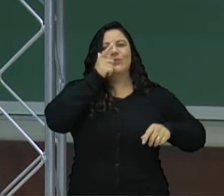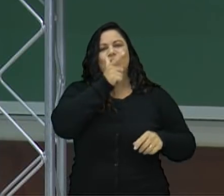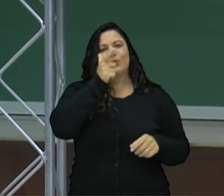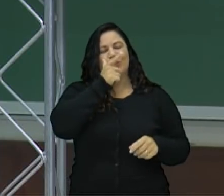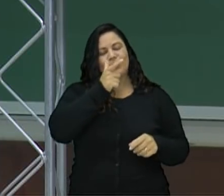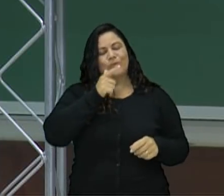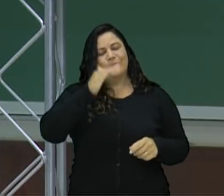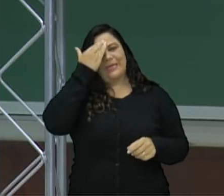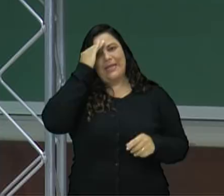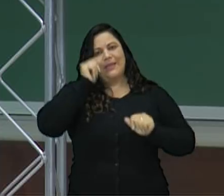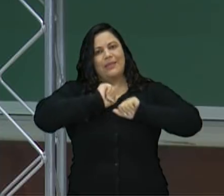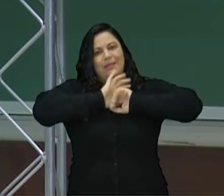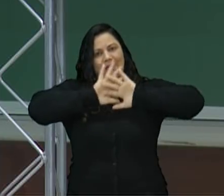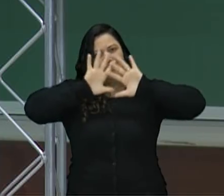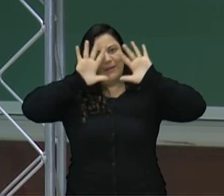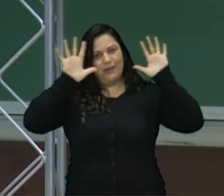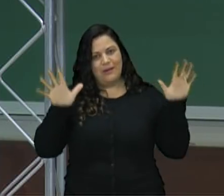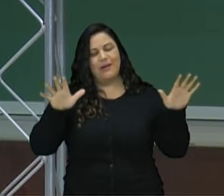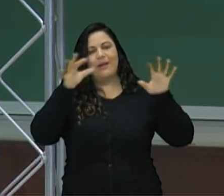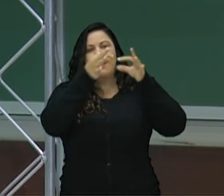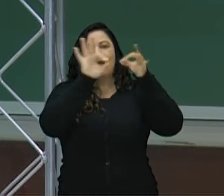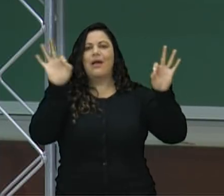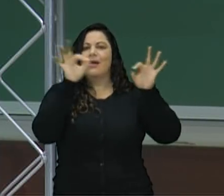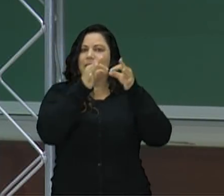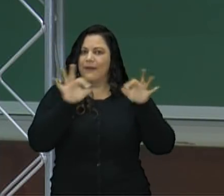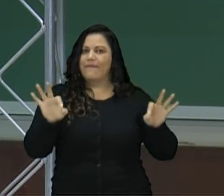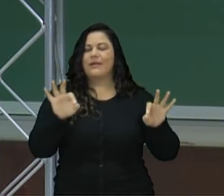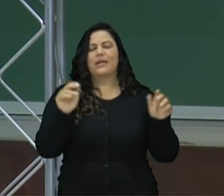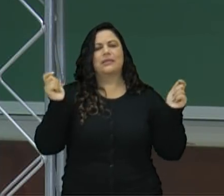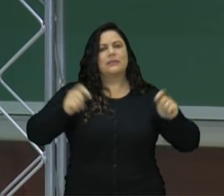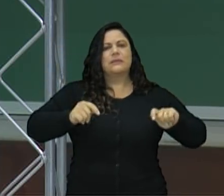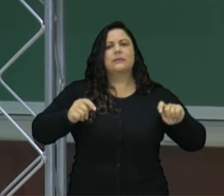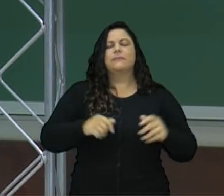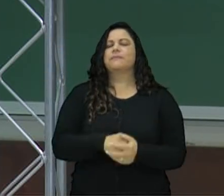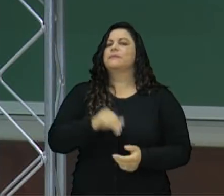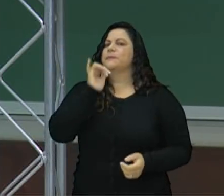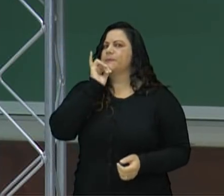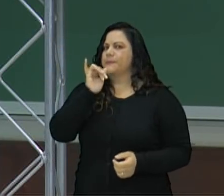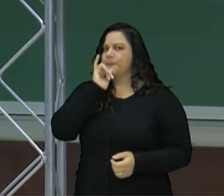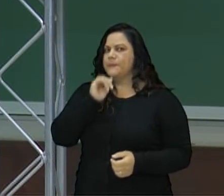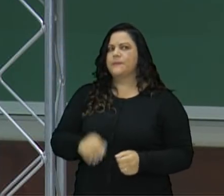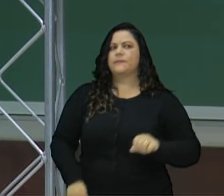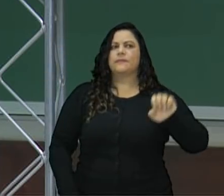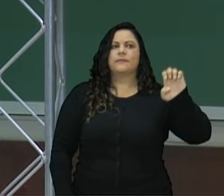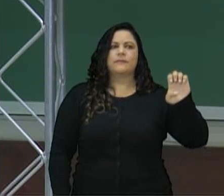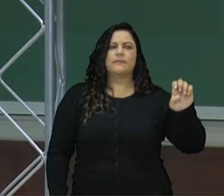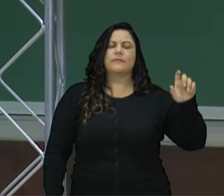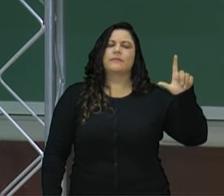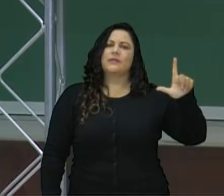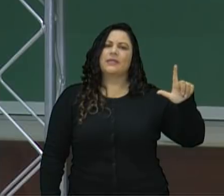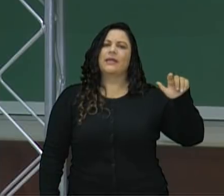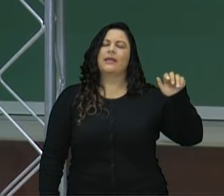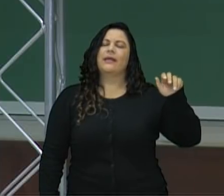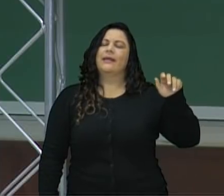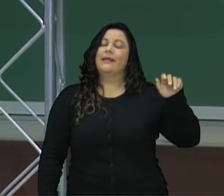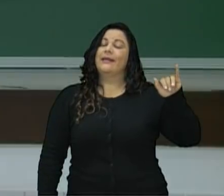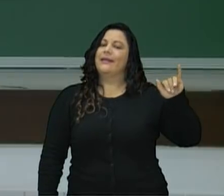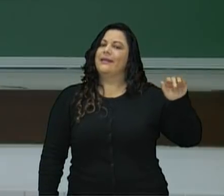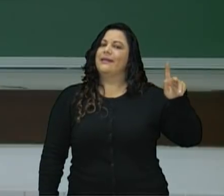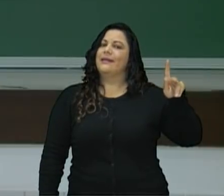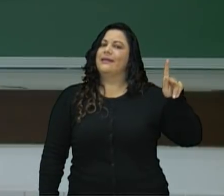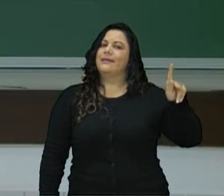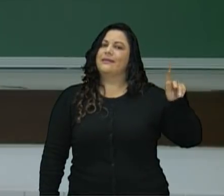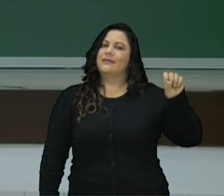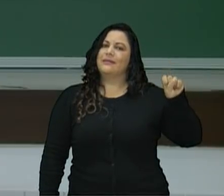o sentido da frase. Nesse caso, a gente tem um exemplo de elipse, né? Então, o que foi elíptico ali? O que está